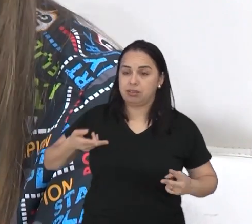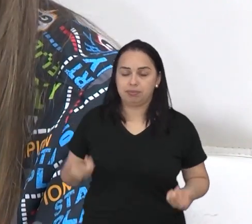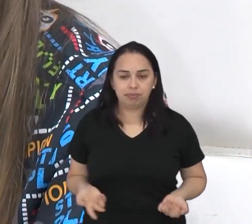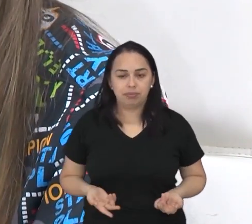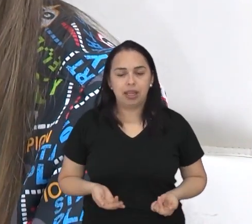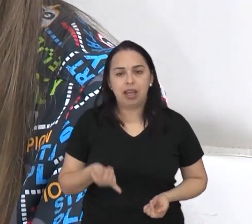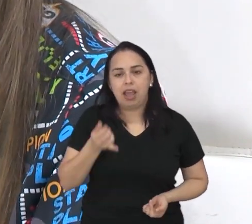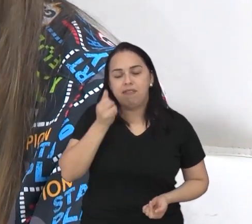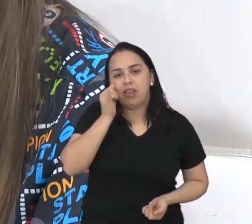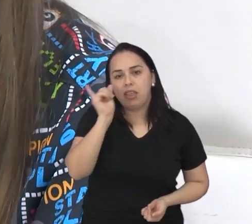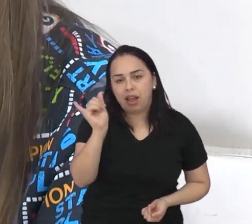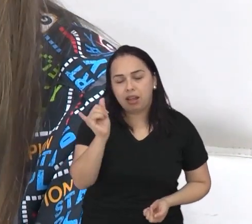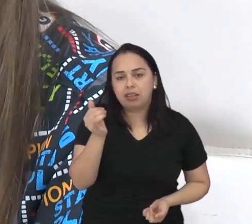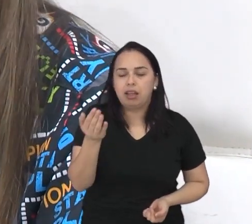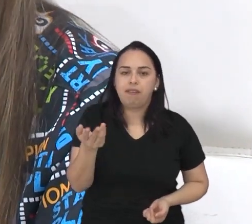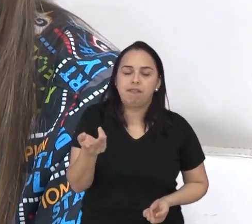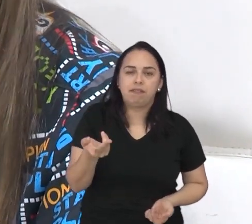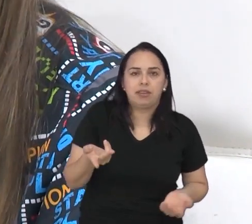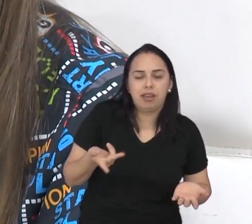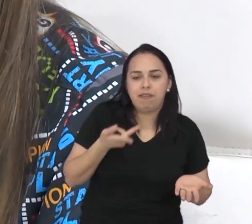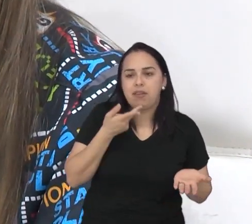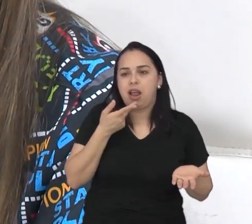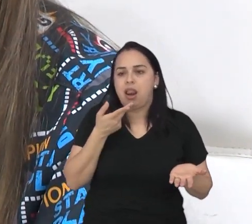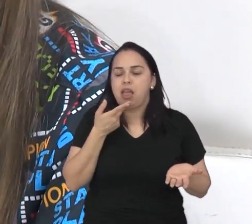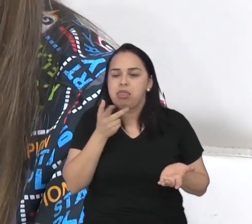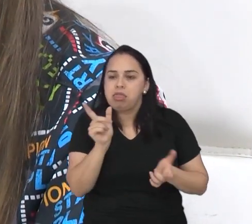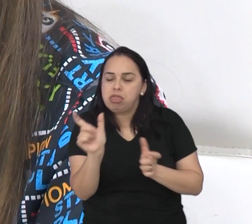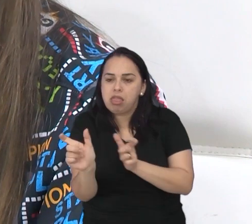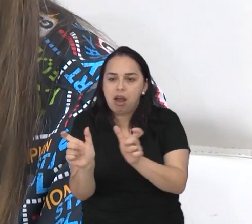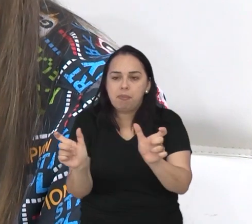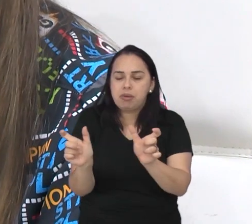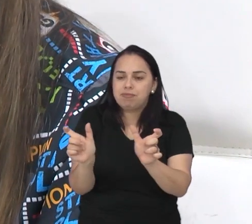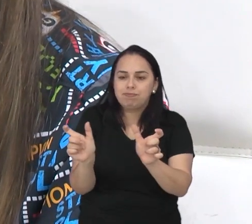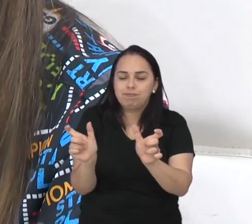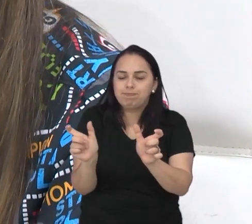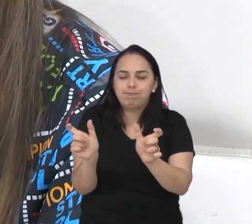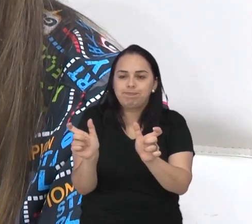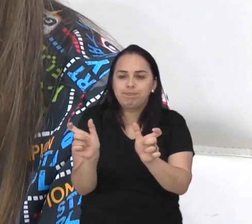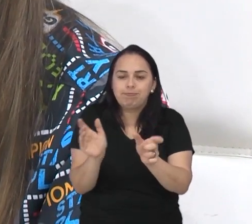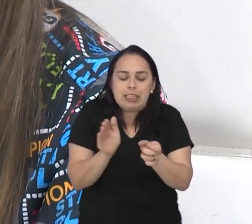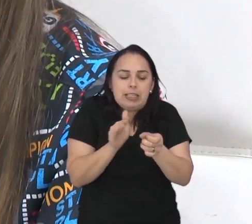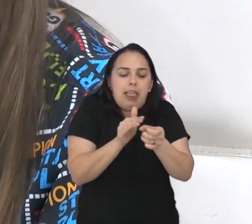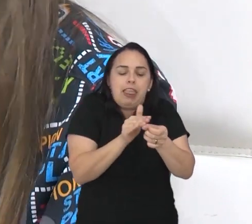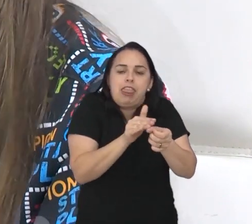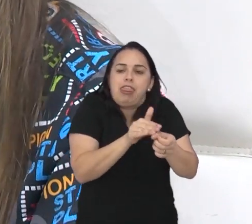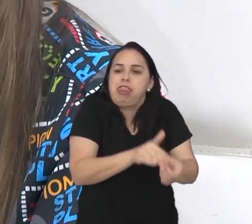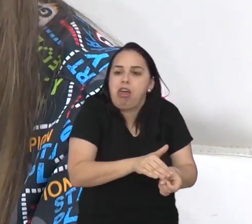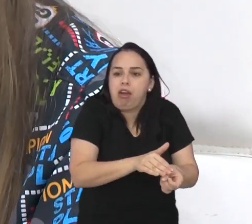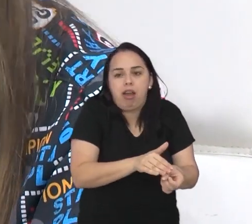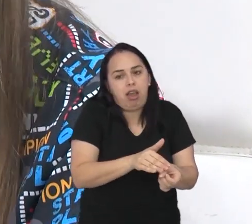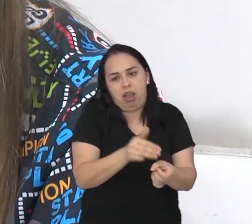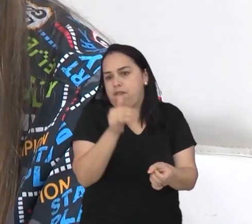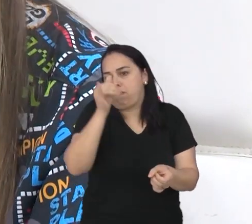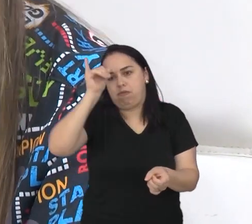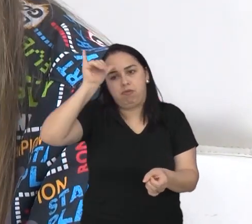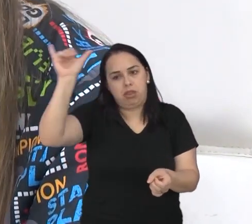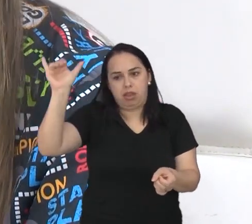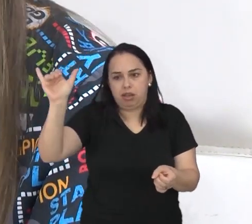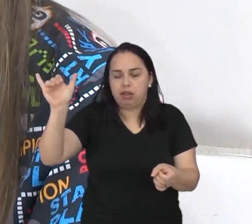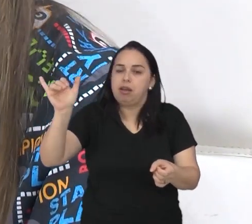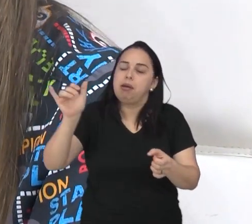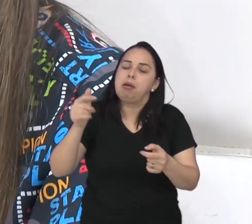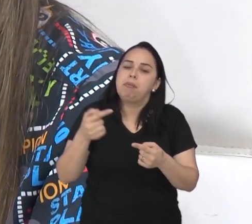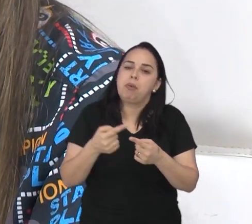genética. Evitar falar nomenclaturas que vão minimizar